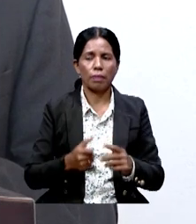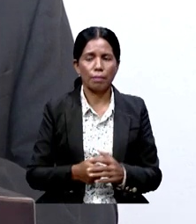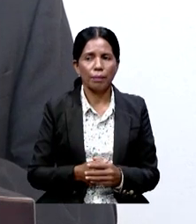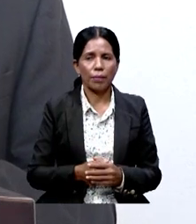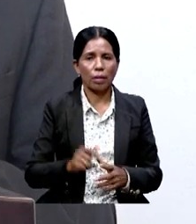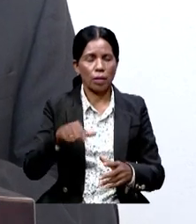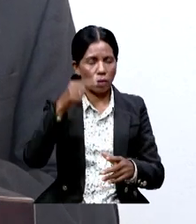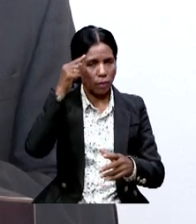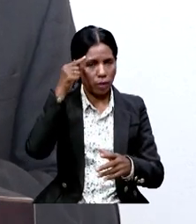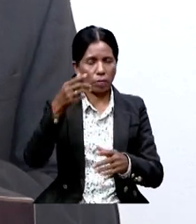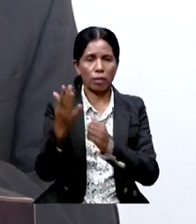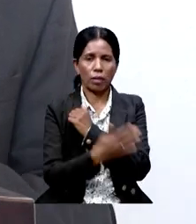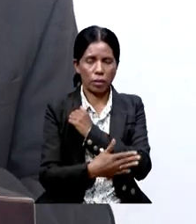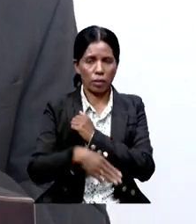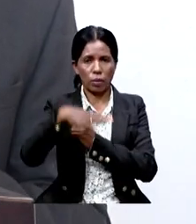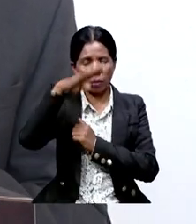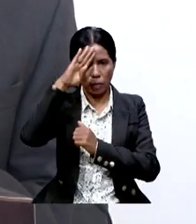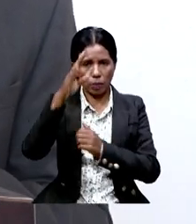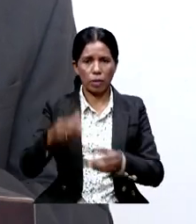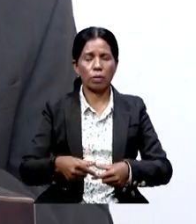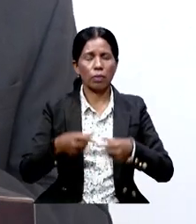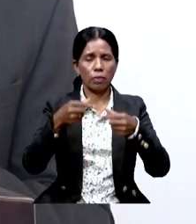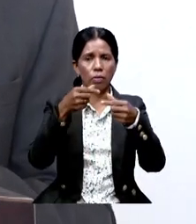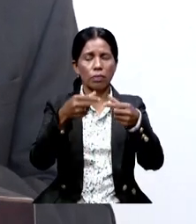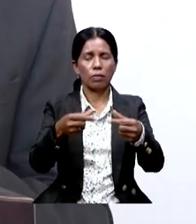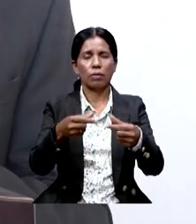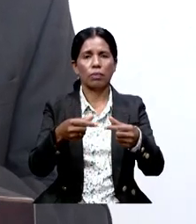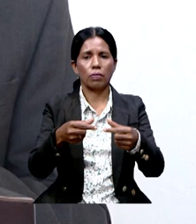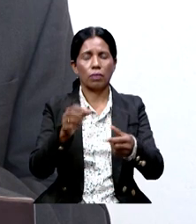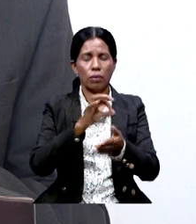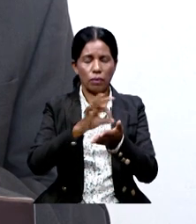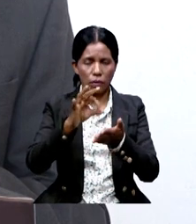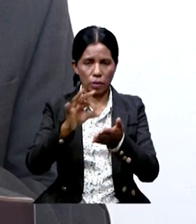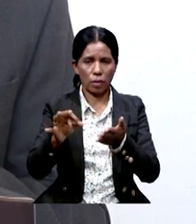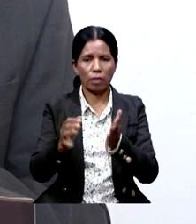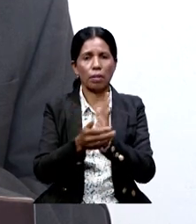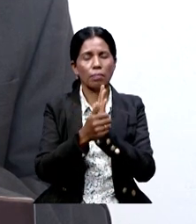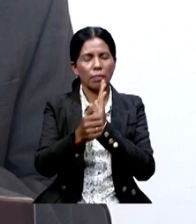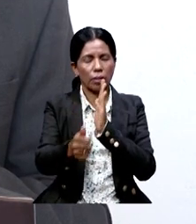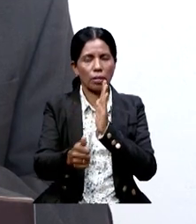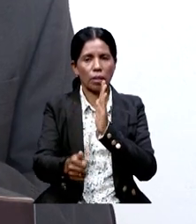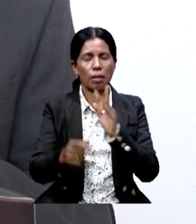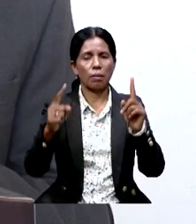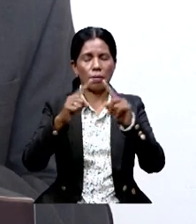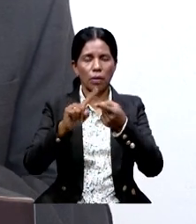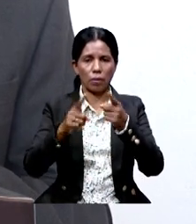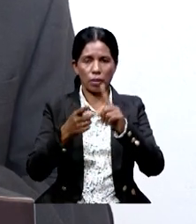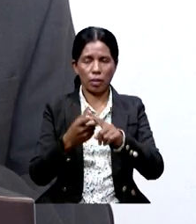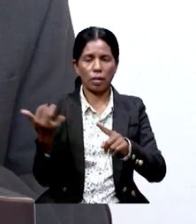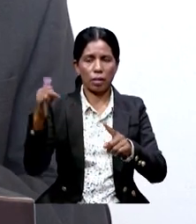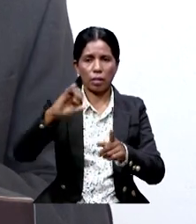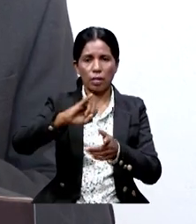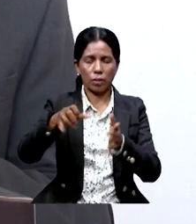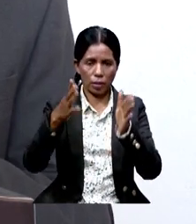governo Cuba atu bele formação, capacitação ba colegas ira jornalistas,